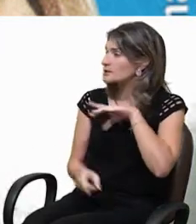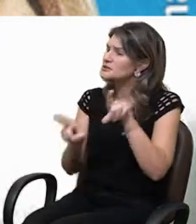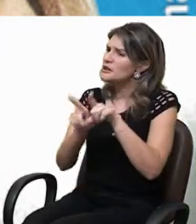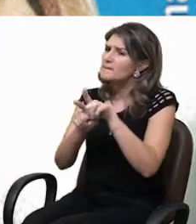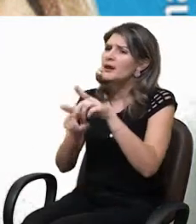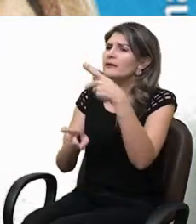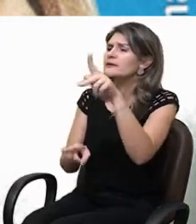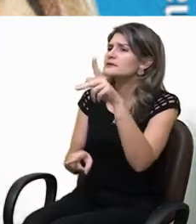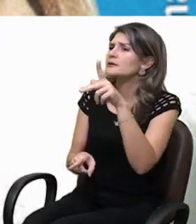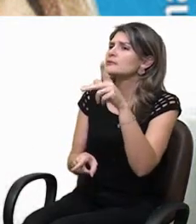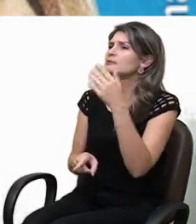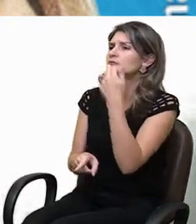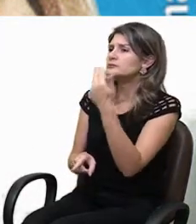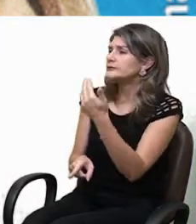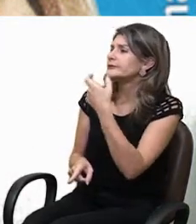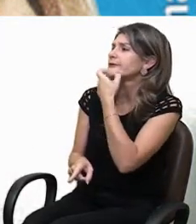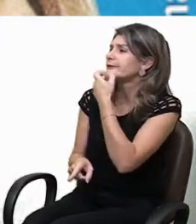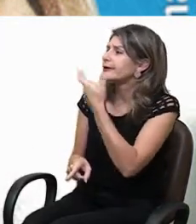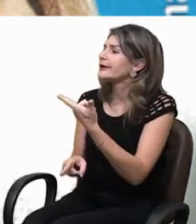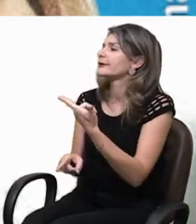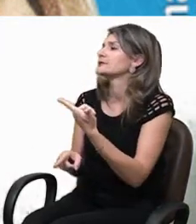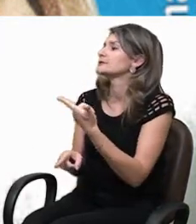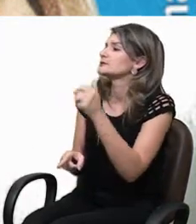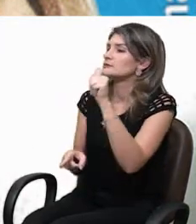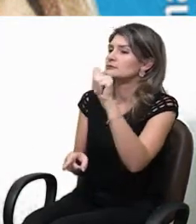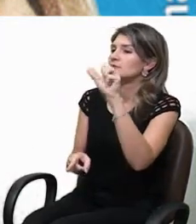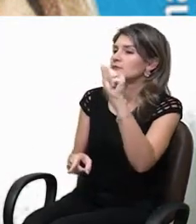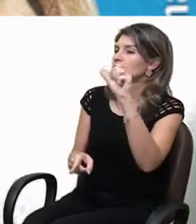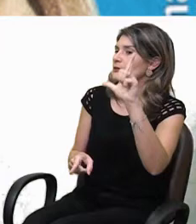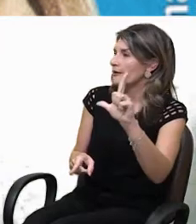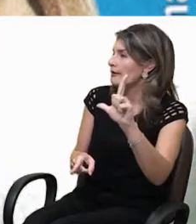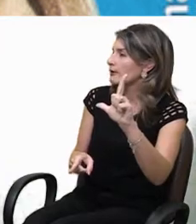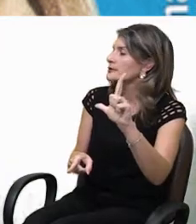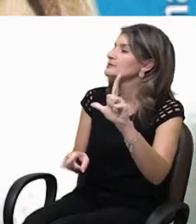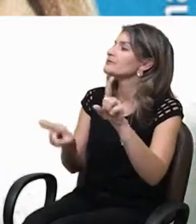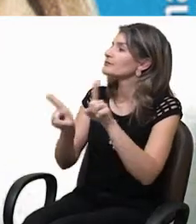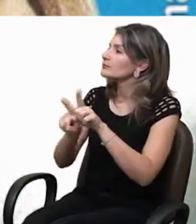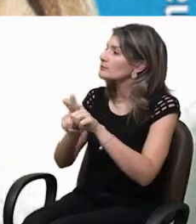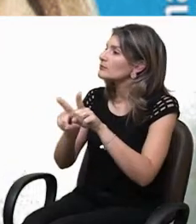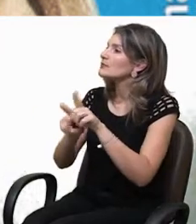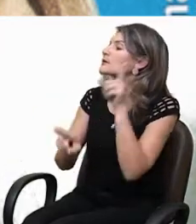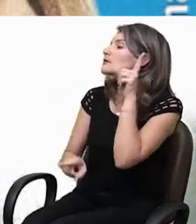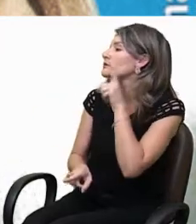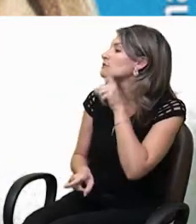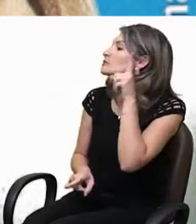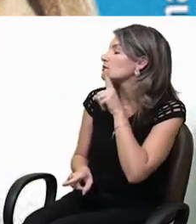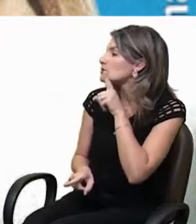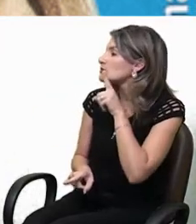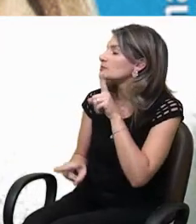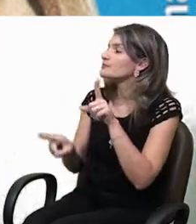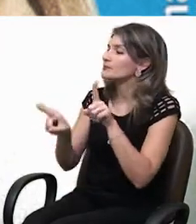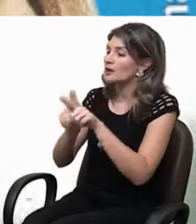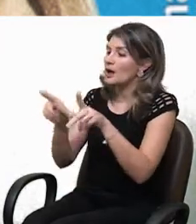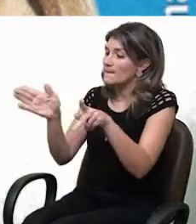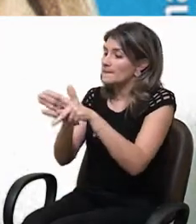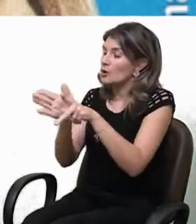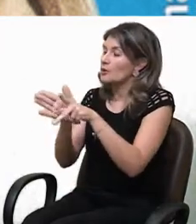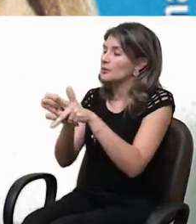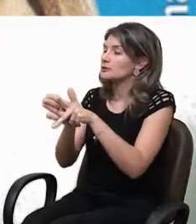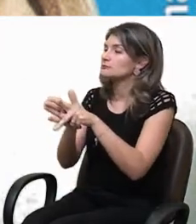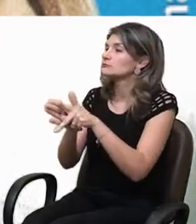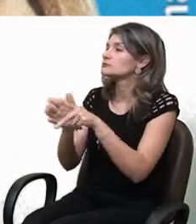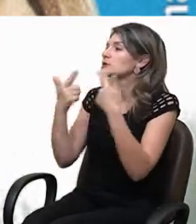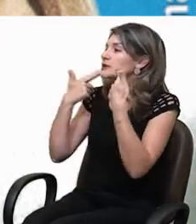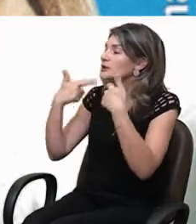A língua de sinais é da mesma forma. Ela tem a ASL, que é a American Sign Language, que é dos Estados Unidos. Ela tem a